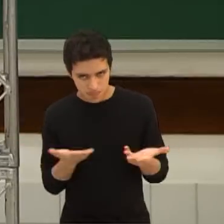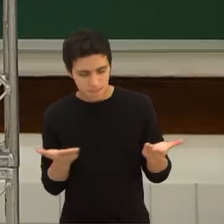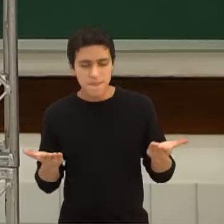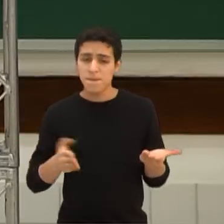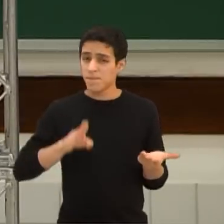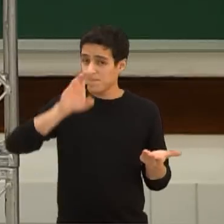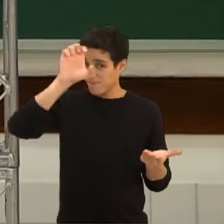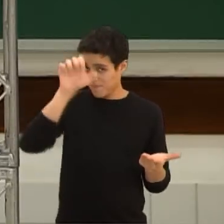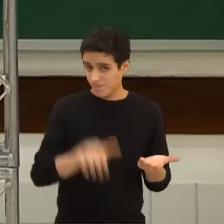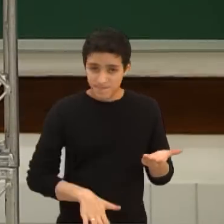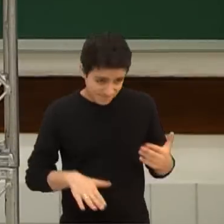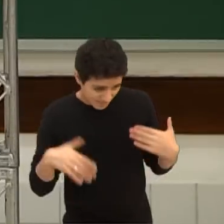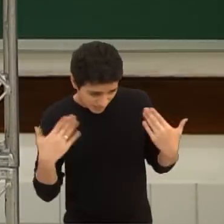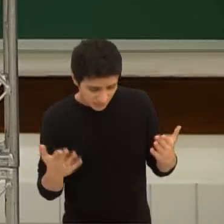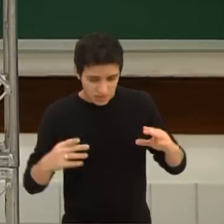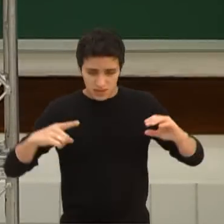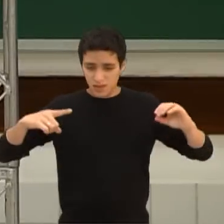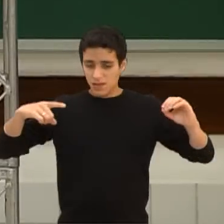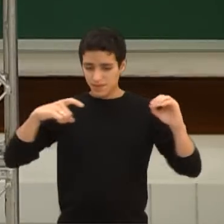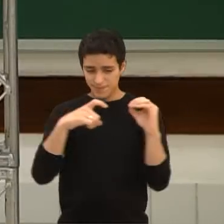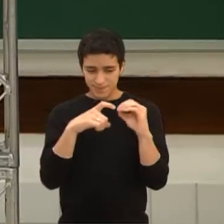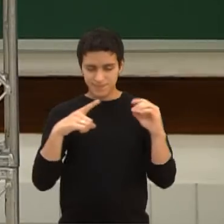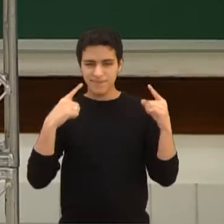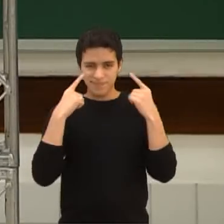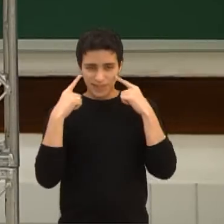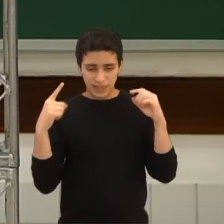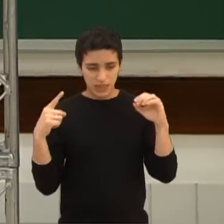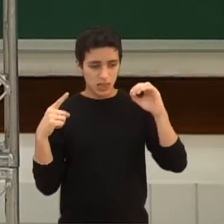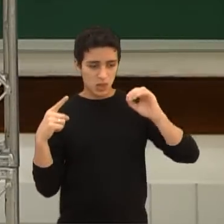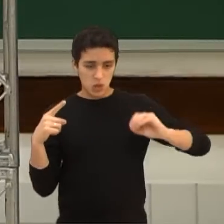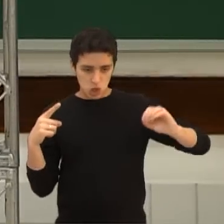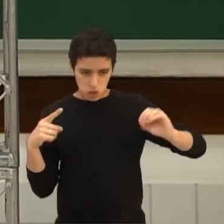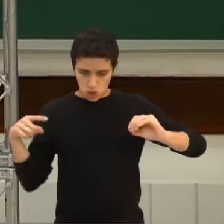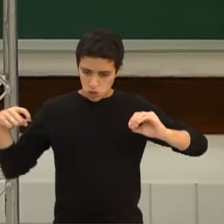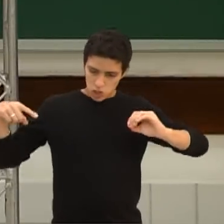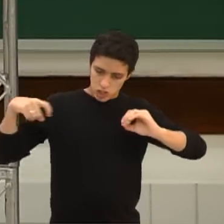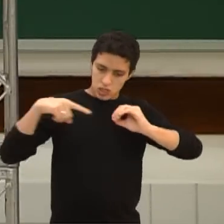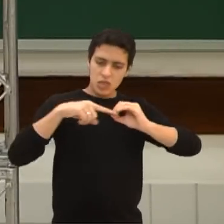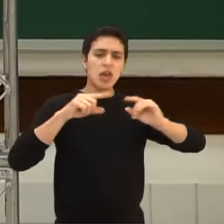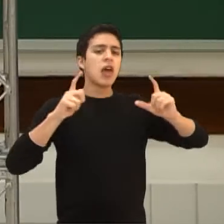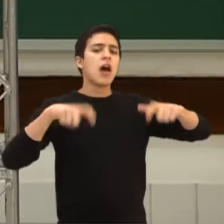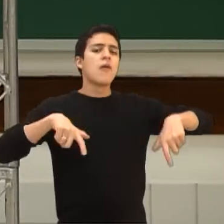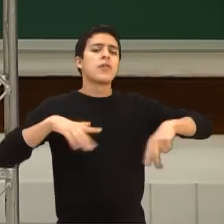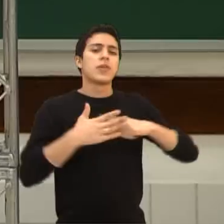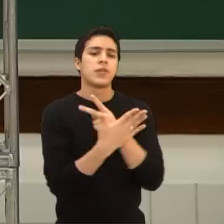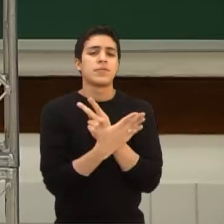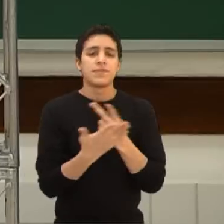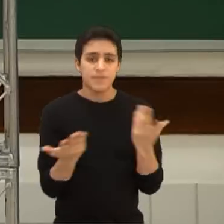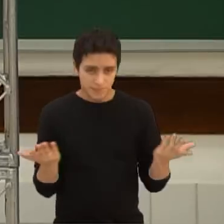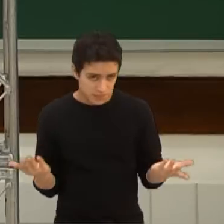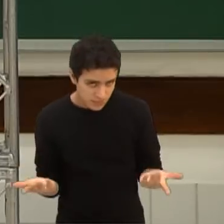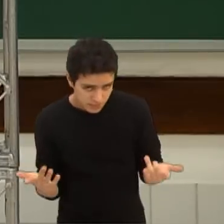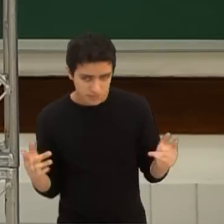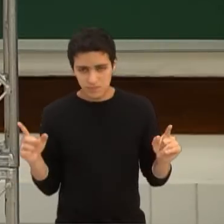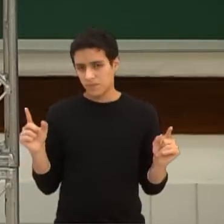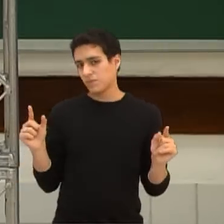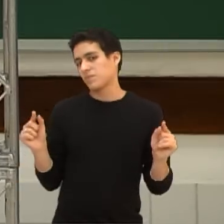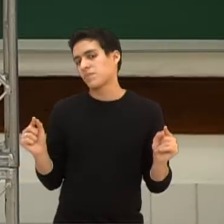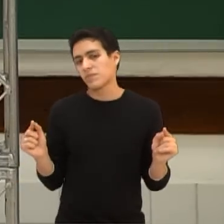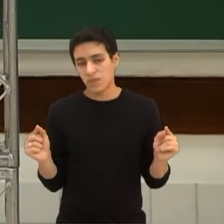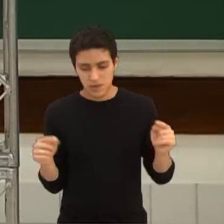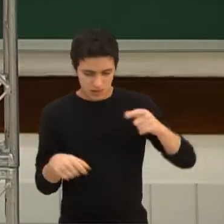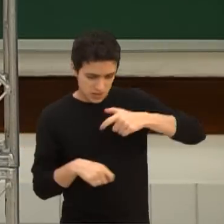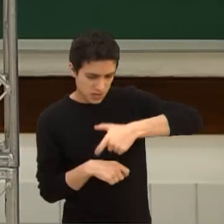Muito bem, então fecundação, o encontro do óvulo com o espermatozoide. Embora no